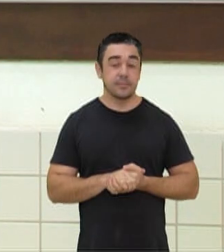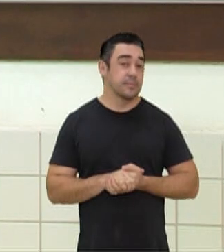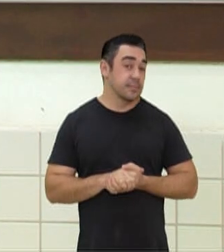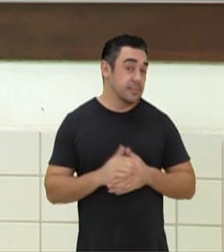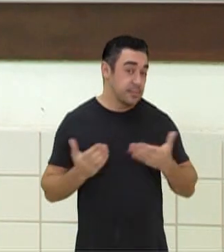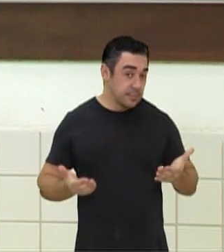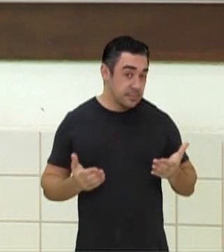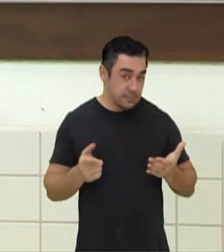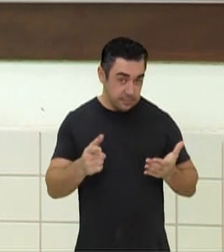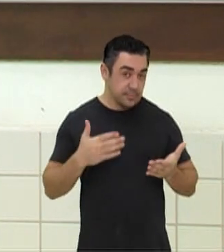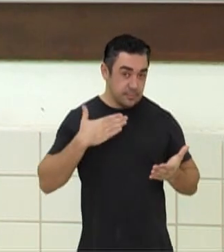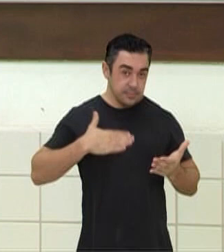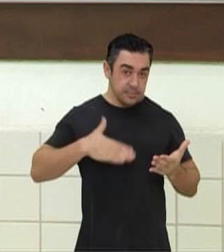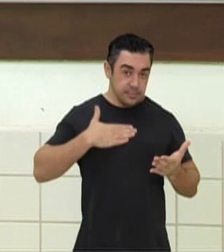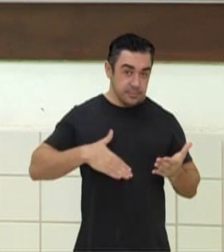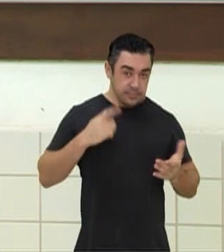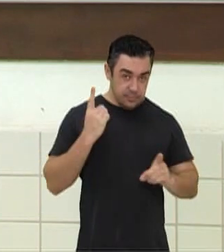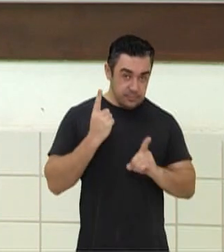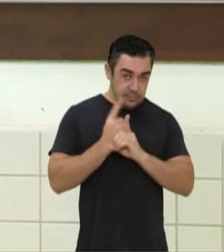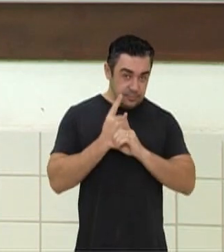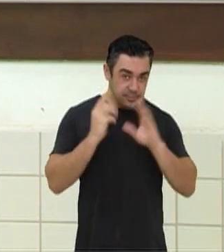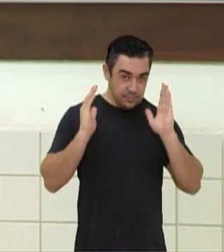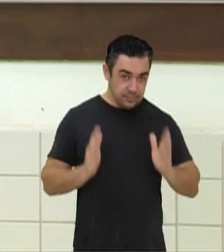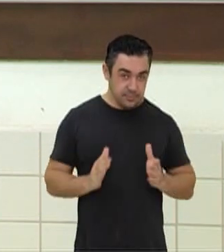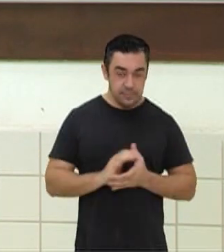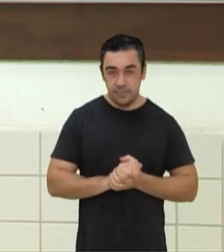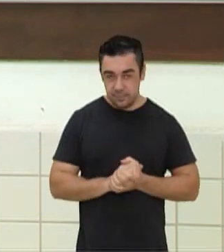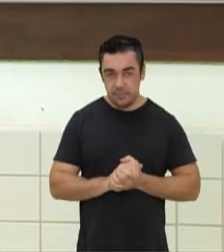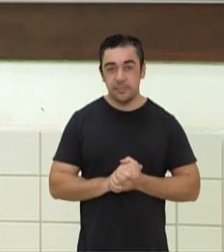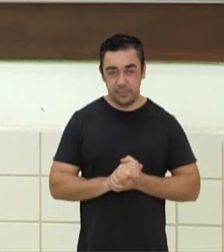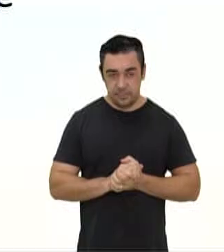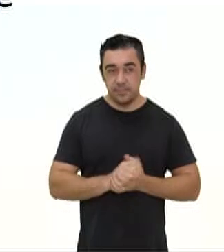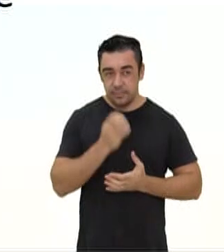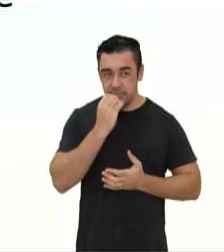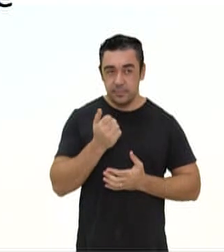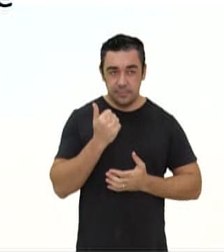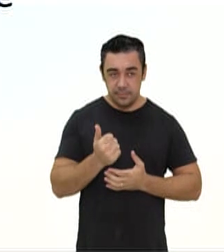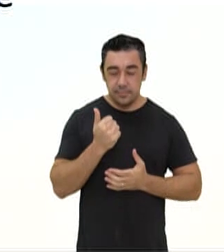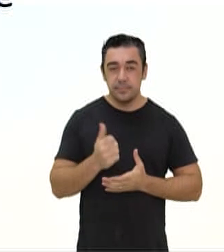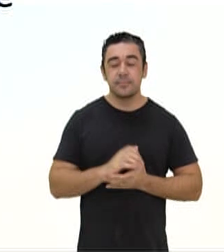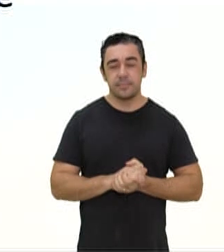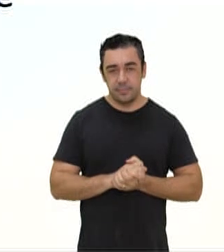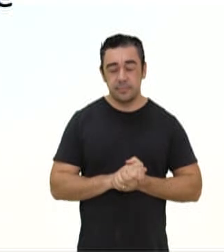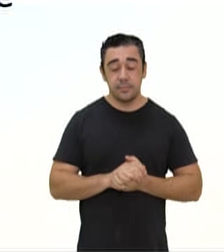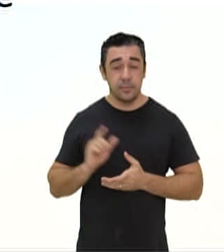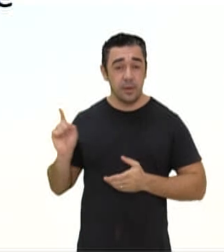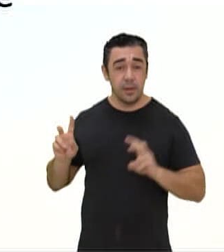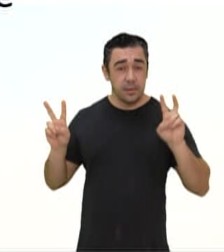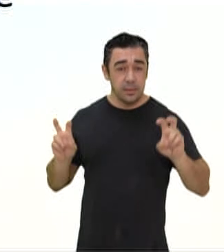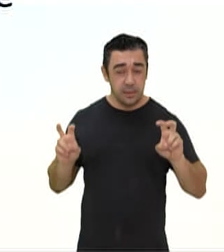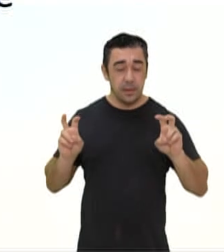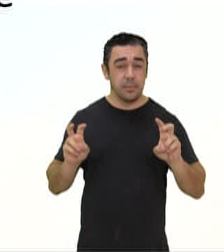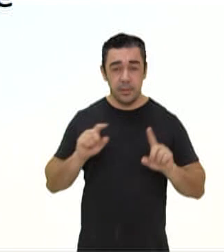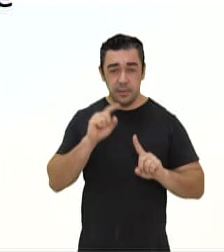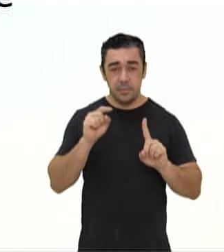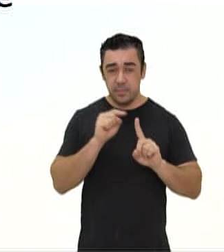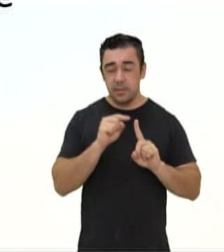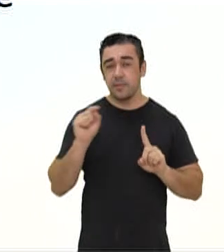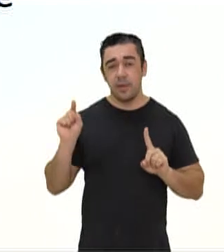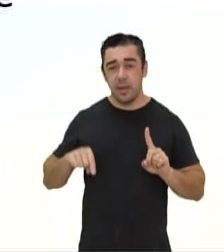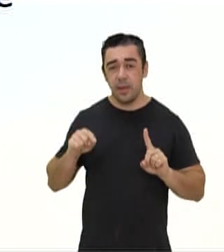Daí, pessoal, tranquilinhos? Encontraram lá? Muito bem. Então, o tema central da reportagem